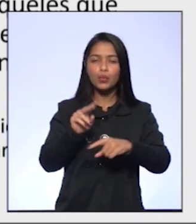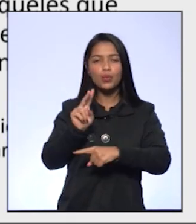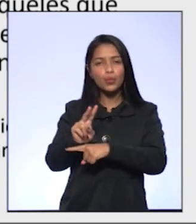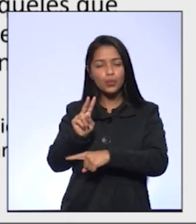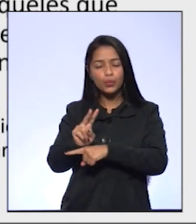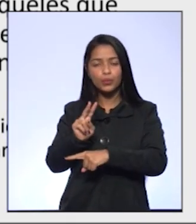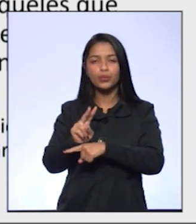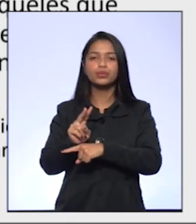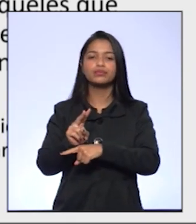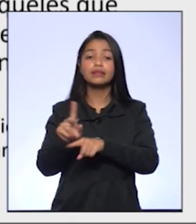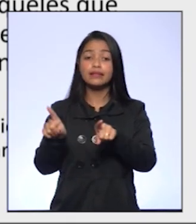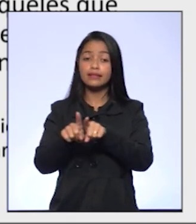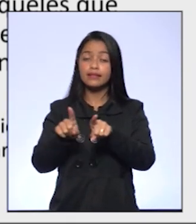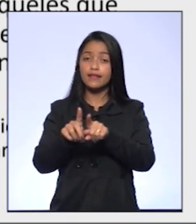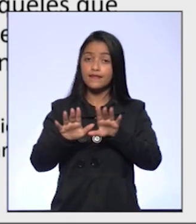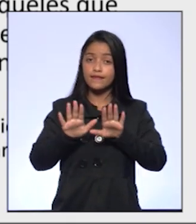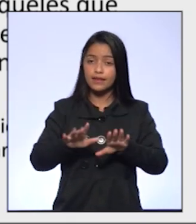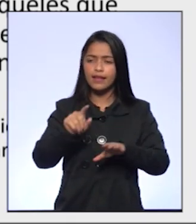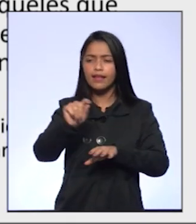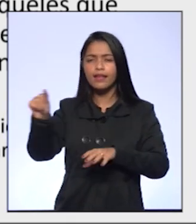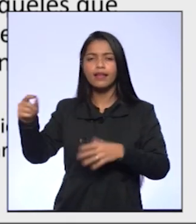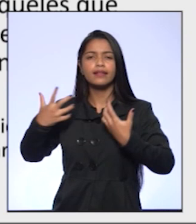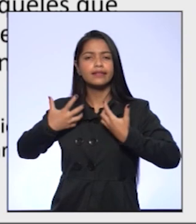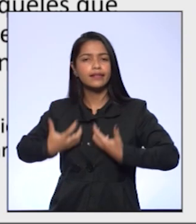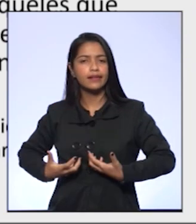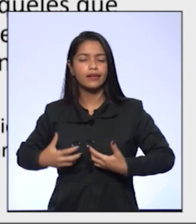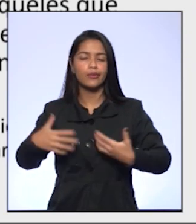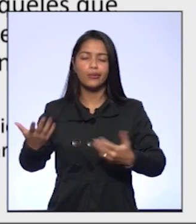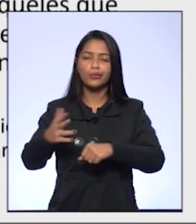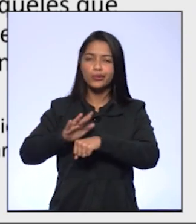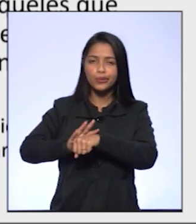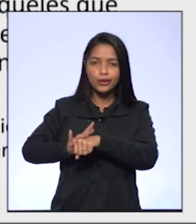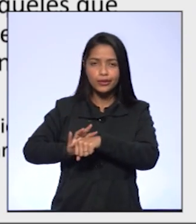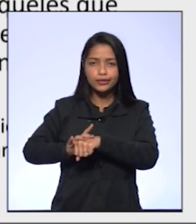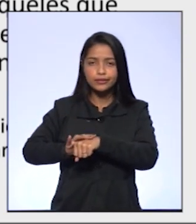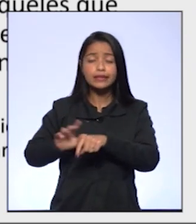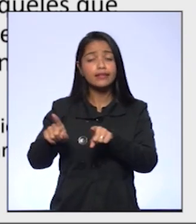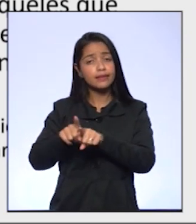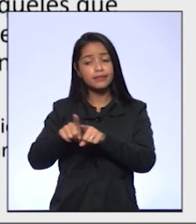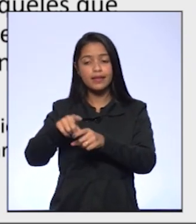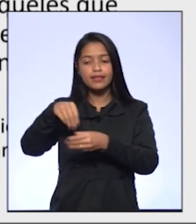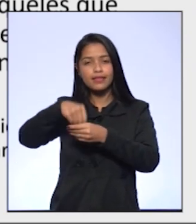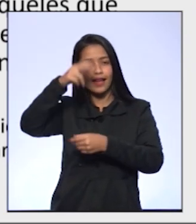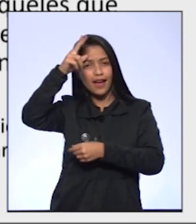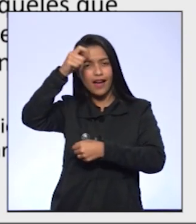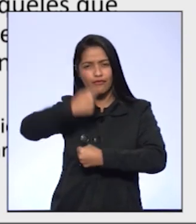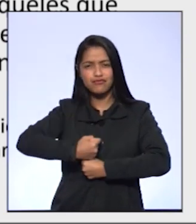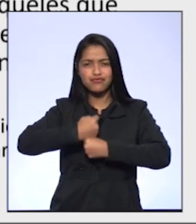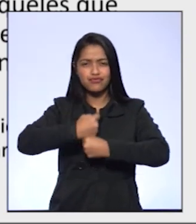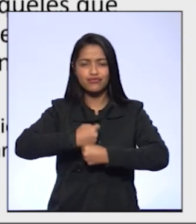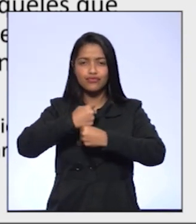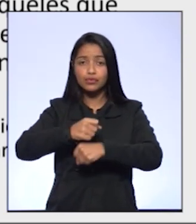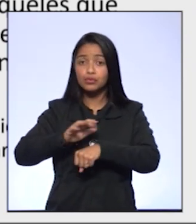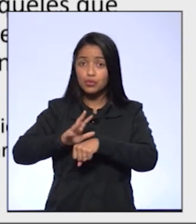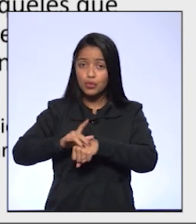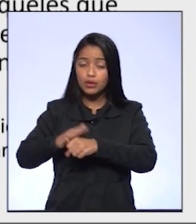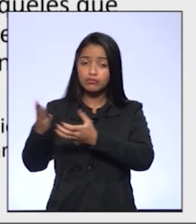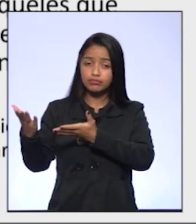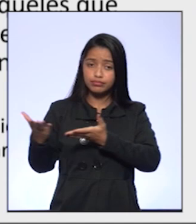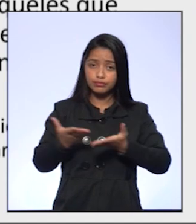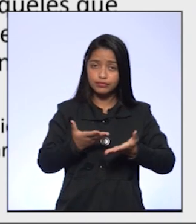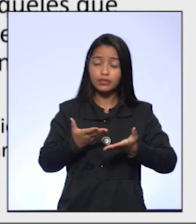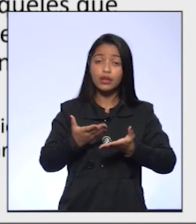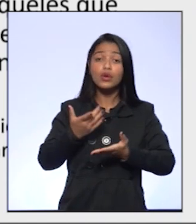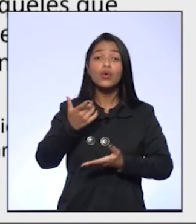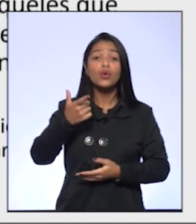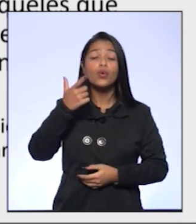daqueles entre eles que estavam cansados ou doentes, entre os próprios cruzados, fortaleceu o elo entre a obra de assistência